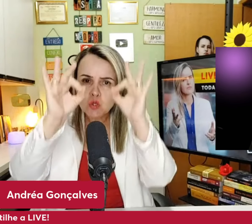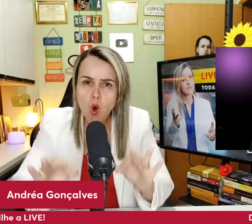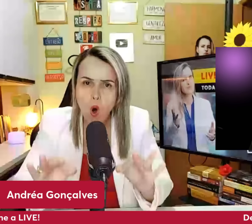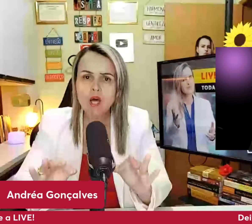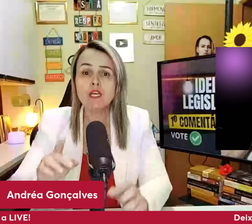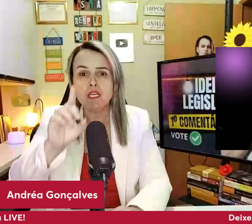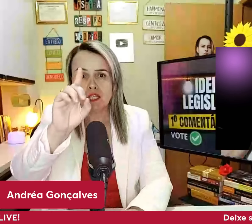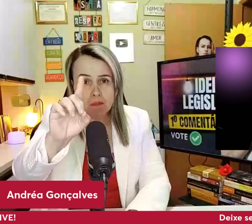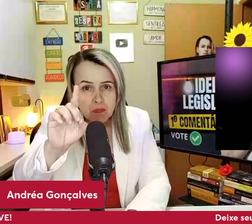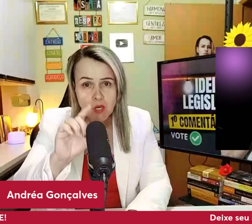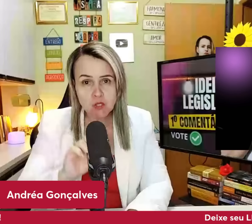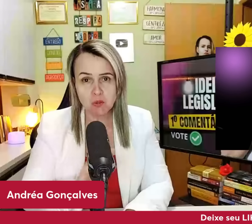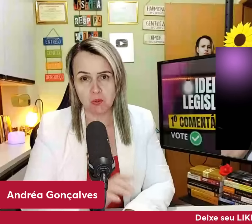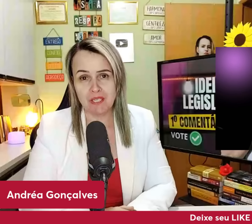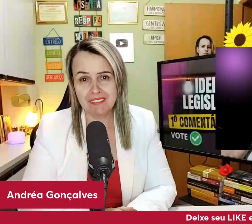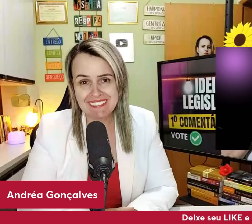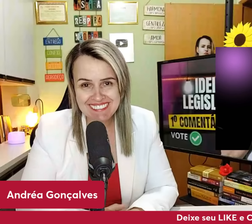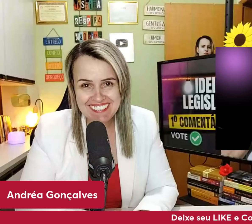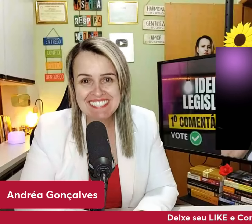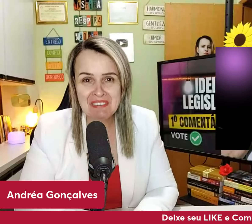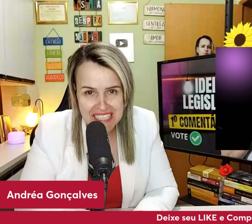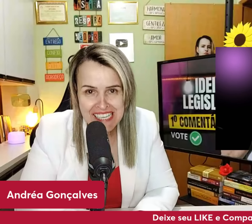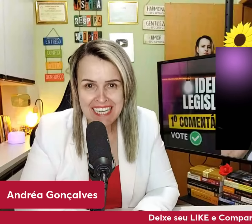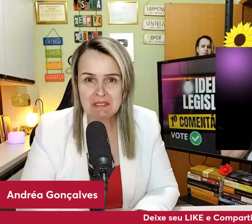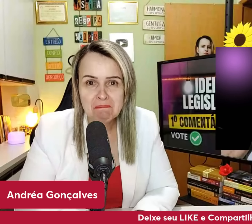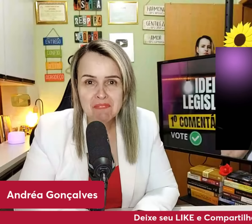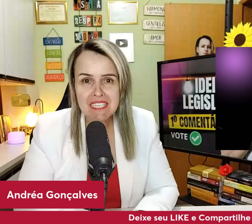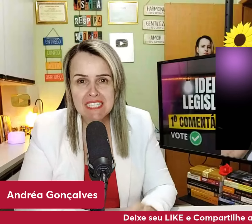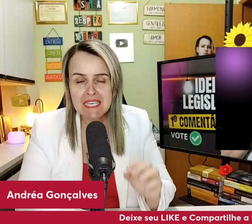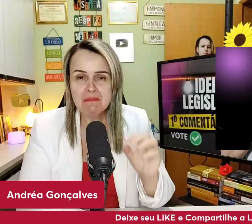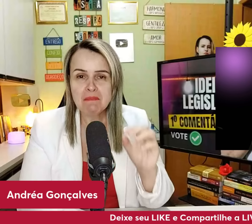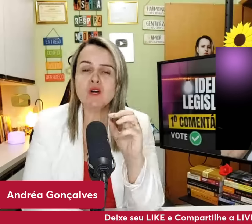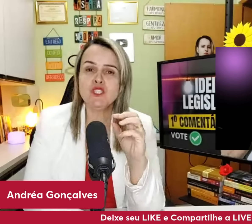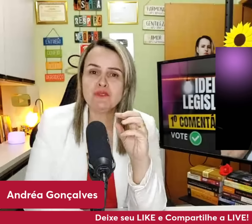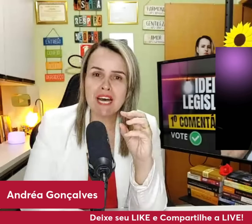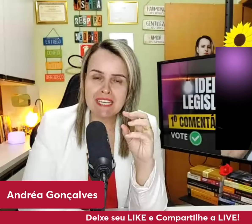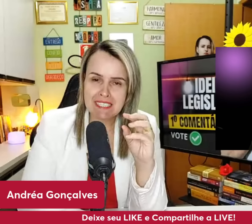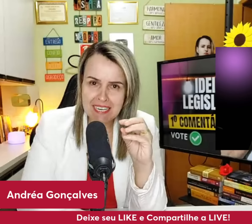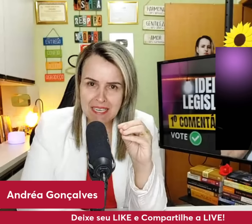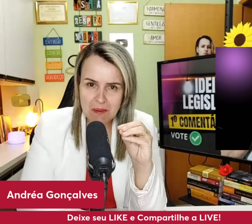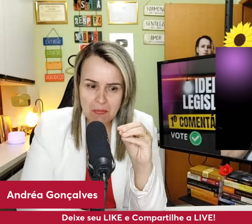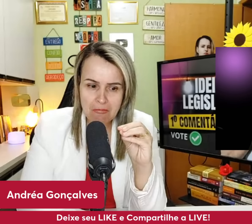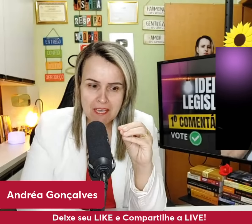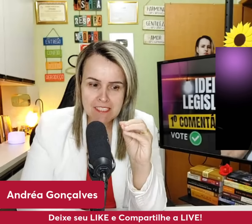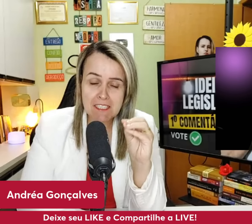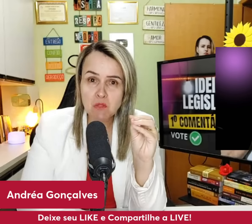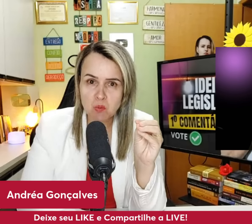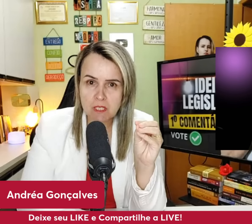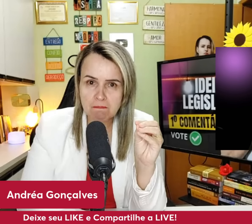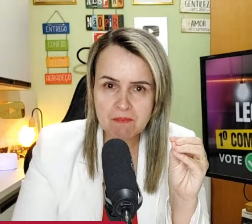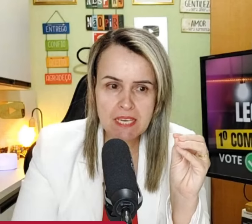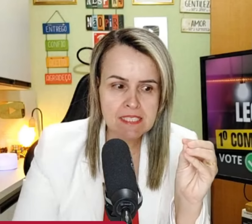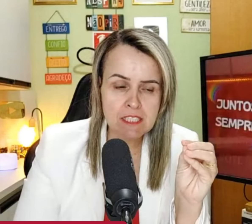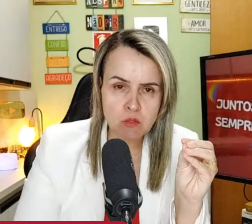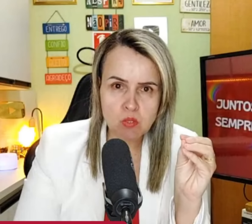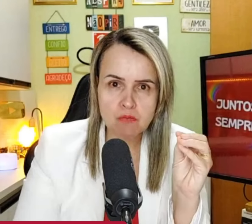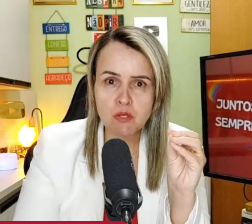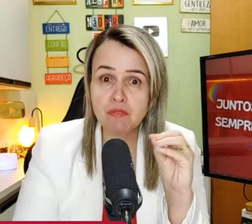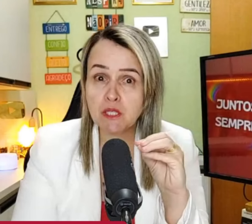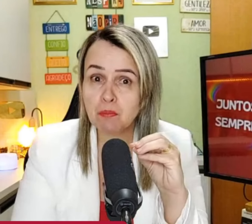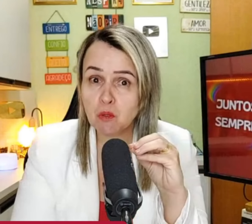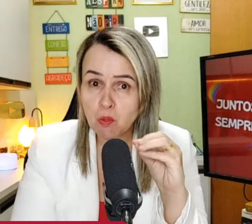bandido e pior de tudo você estão lascados para onde vai Andréia essa denúncia essa